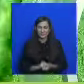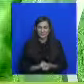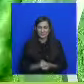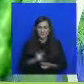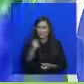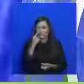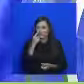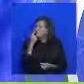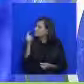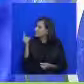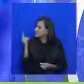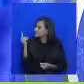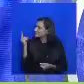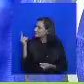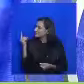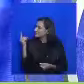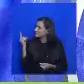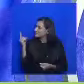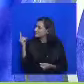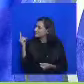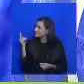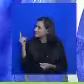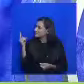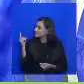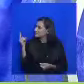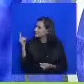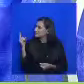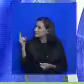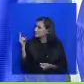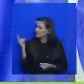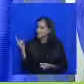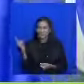Bola posicionada, valendo!